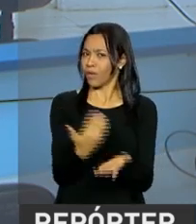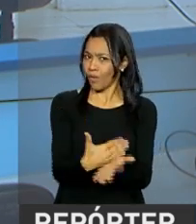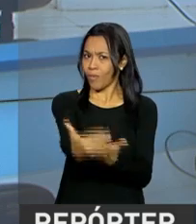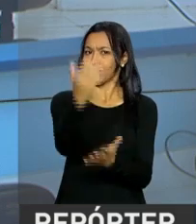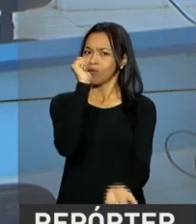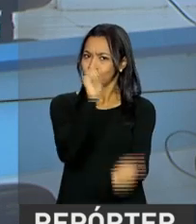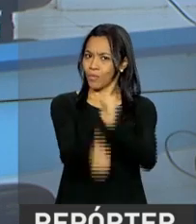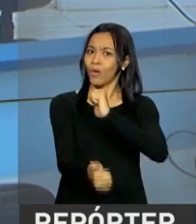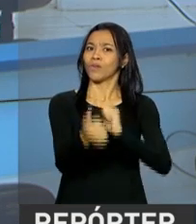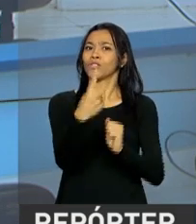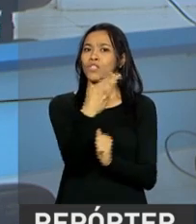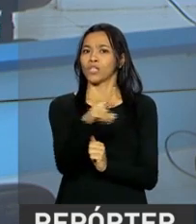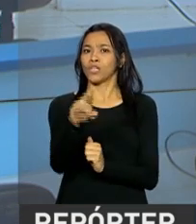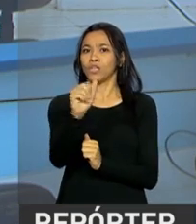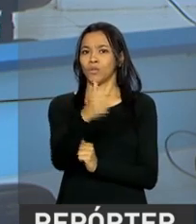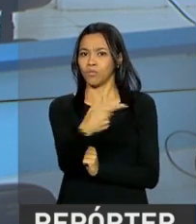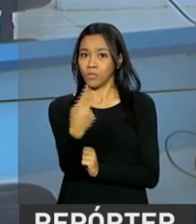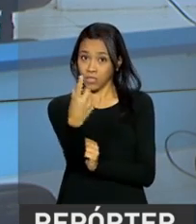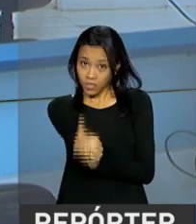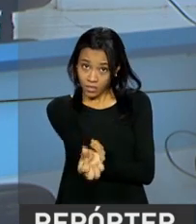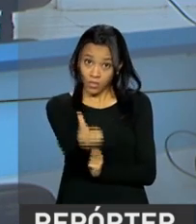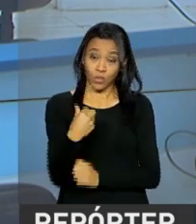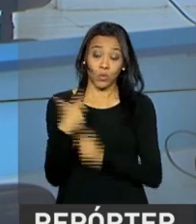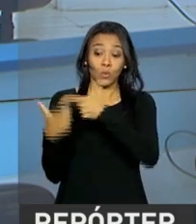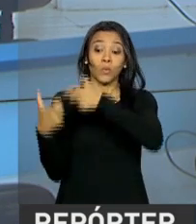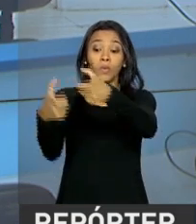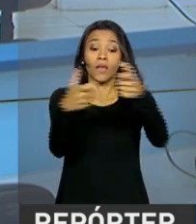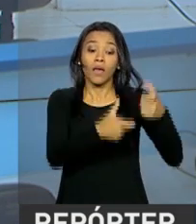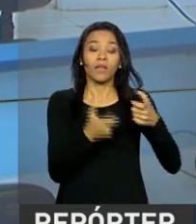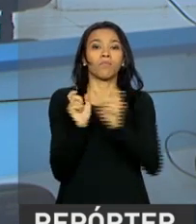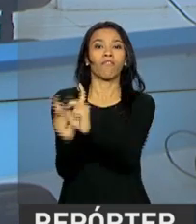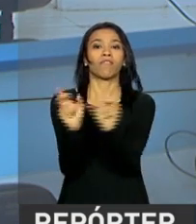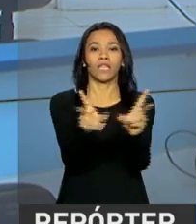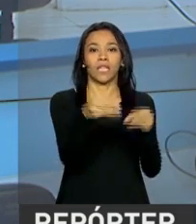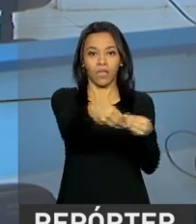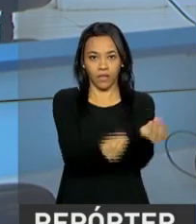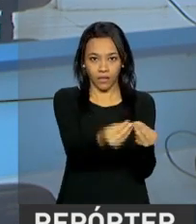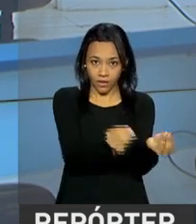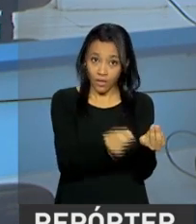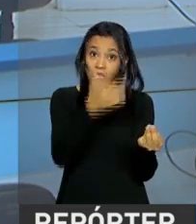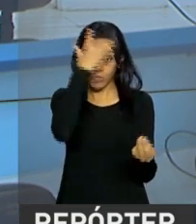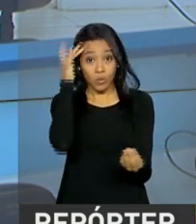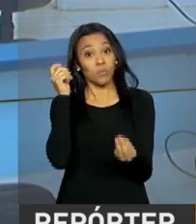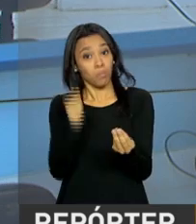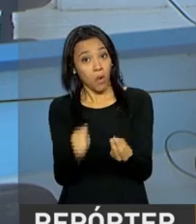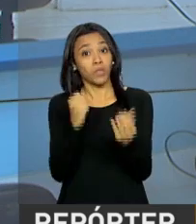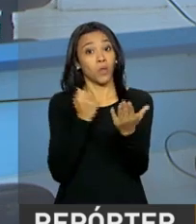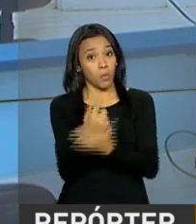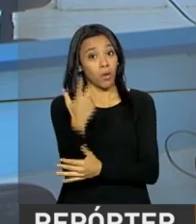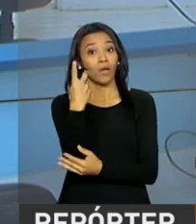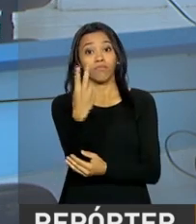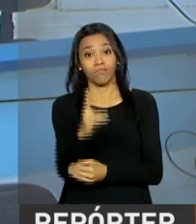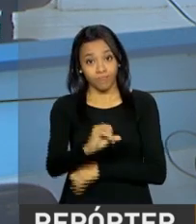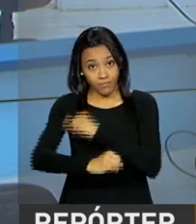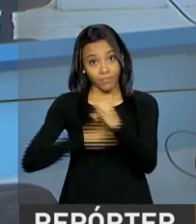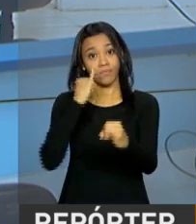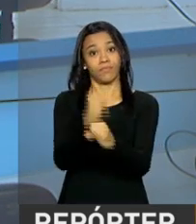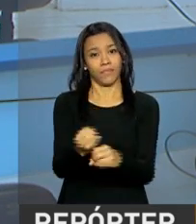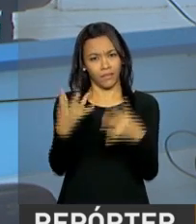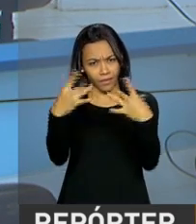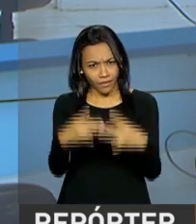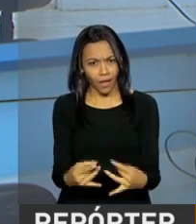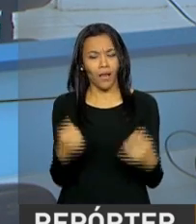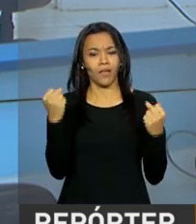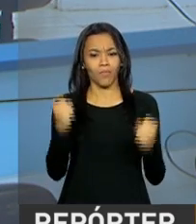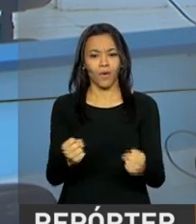Jogos Rio 2016. Além dos pontos físicos de venda, os torcedores podem comprar ingressos pela internet. Os detalhes estão